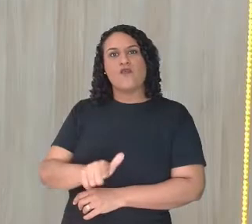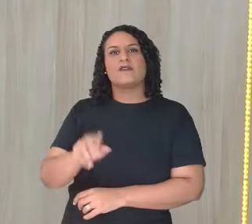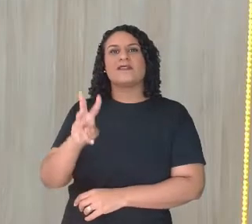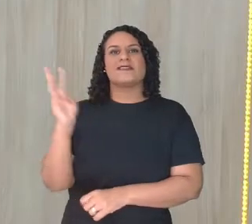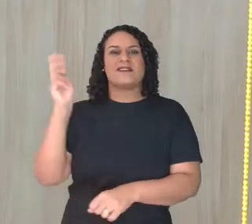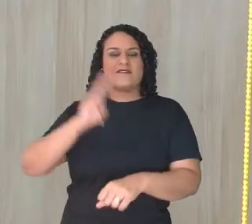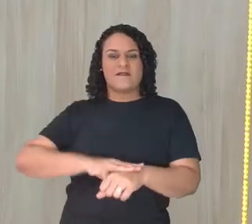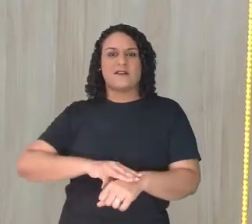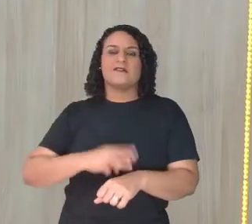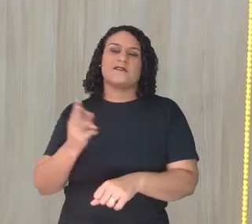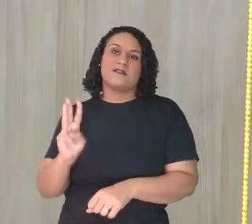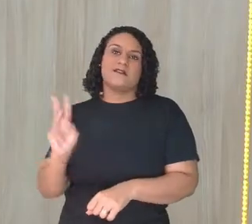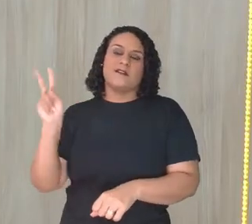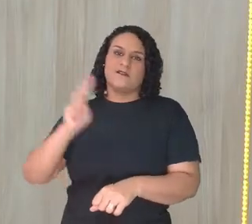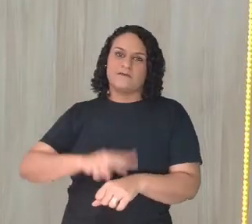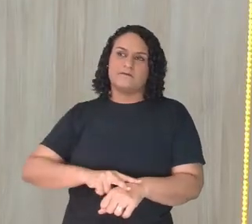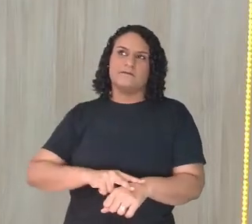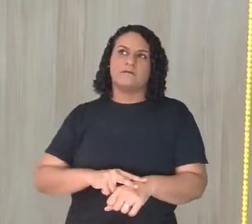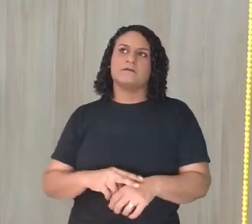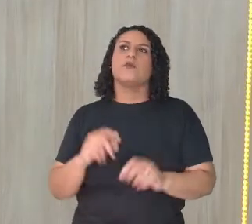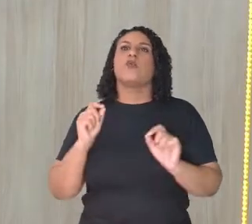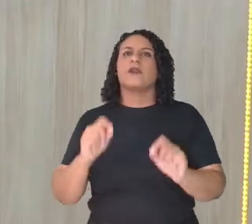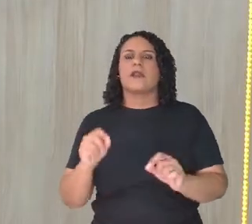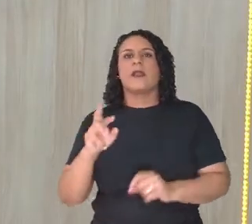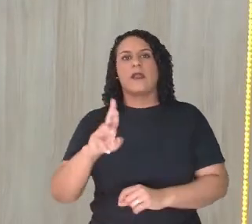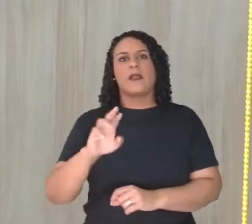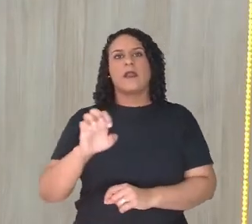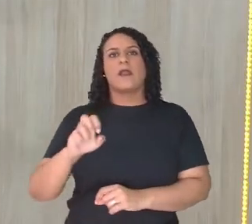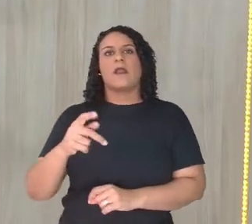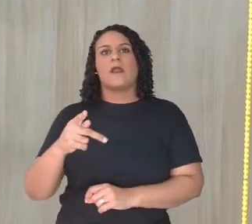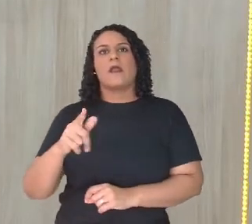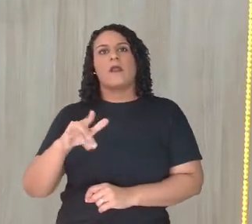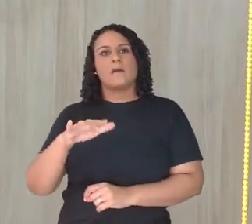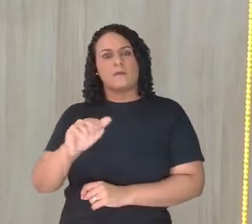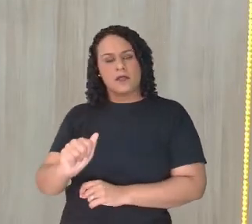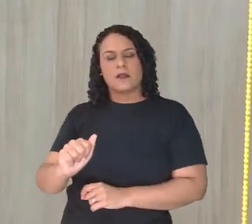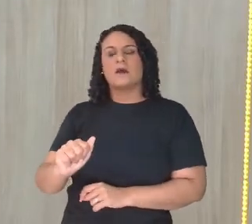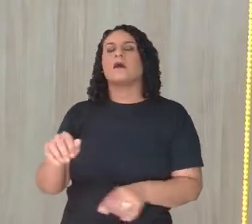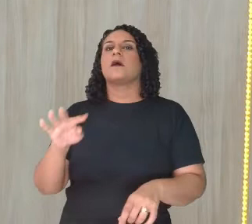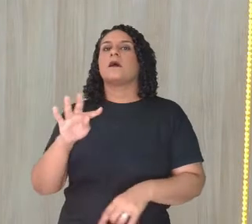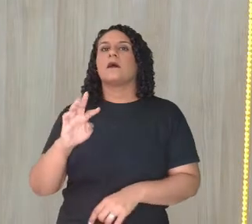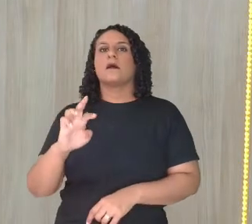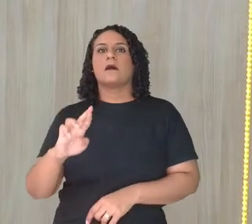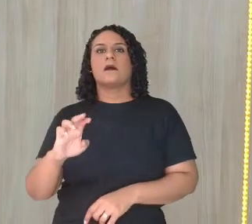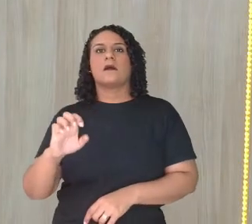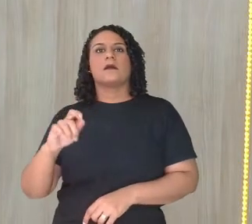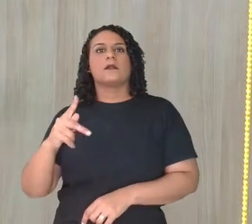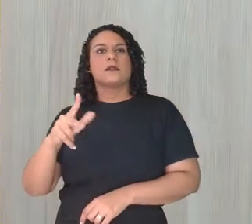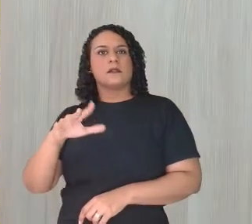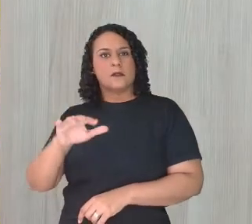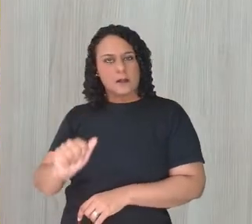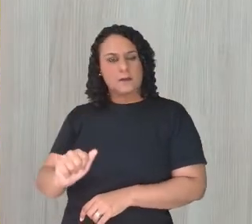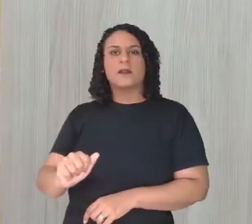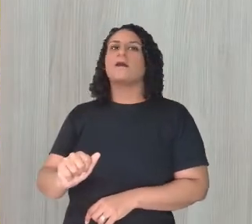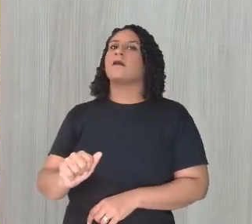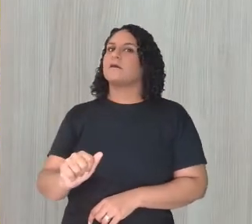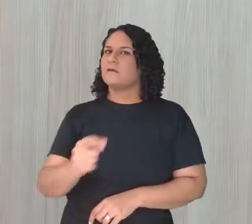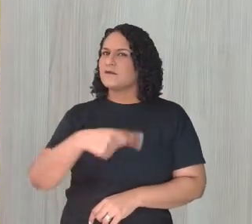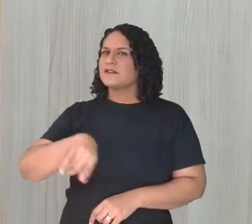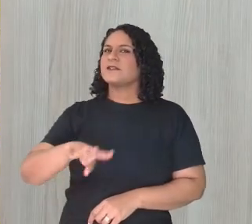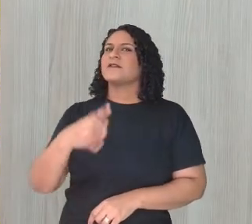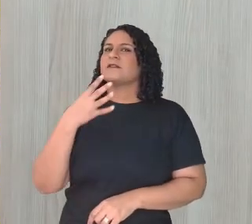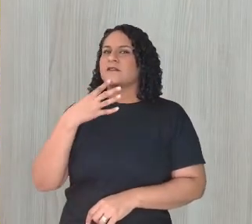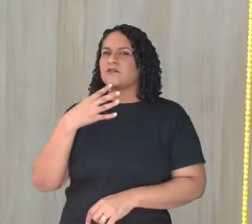é réplica e tréplica, que a gente acabou, né, falando, que você já sabe. Mas a gente vai o quê? Descobrir quando? Na próxima